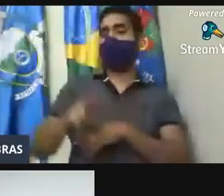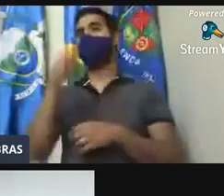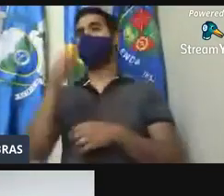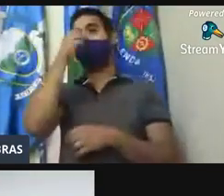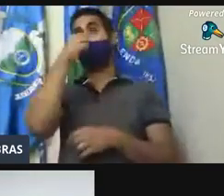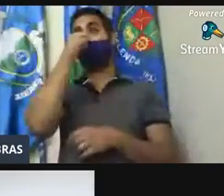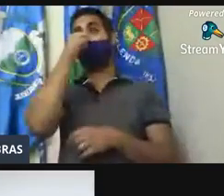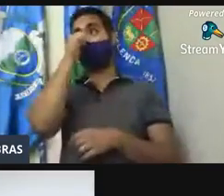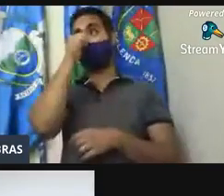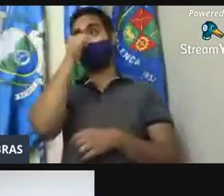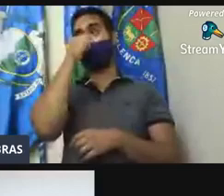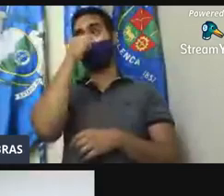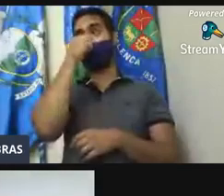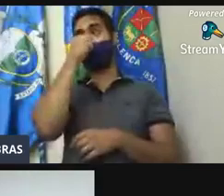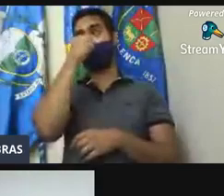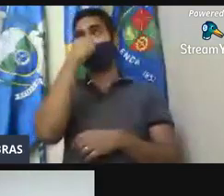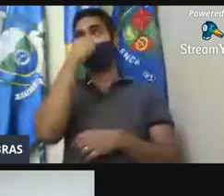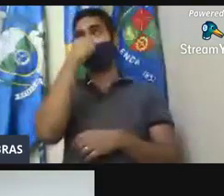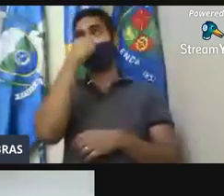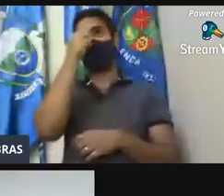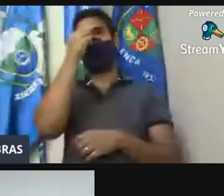15 de setembro, vereador David Nogueira.